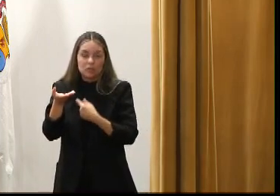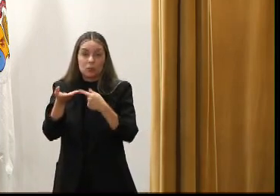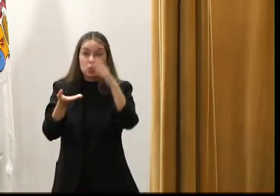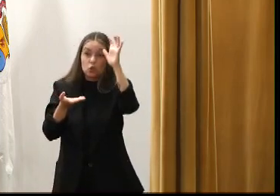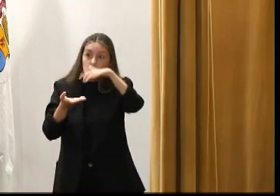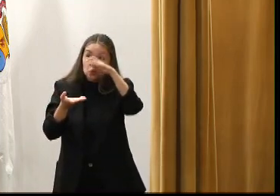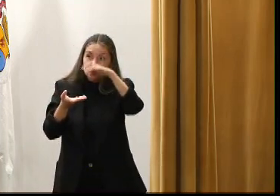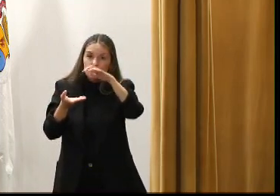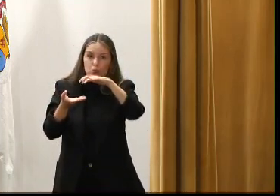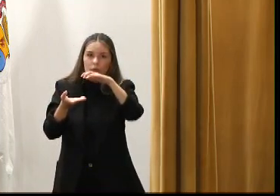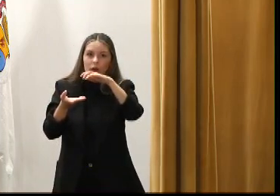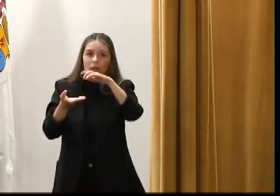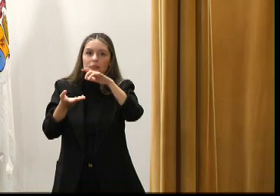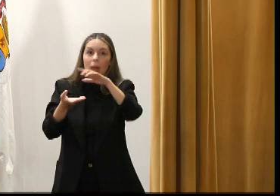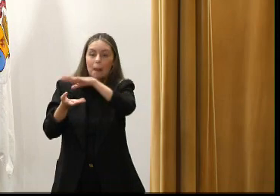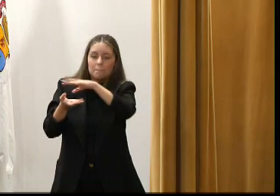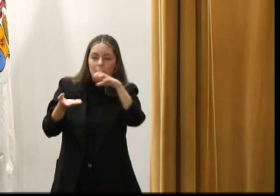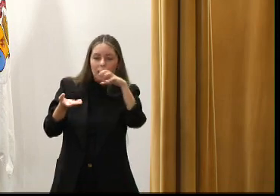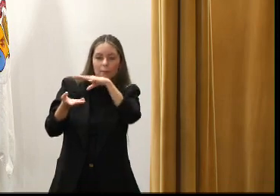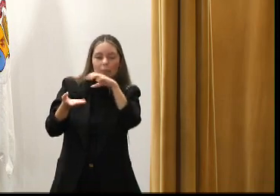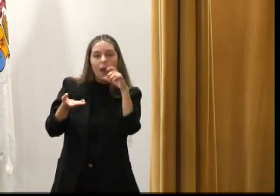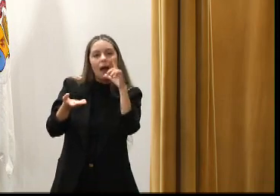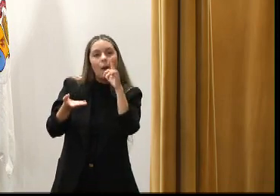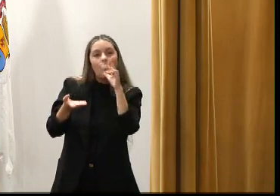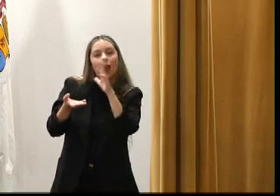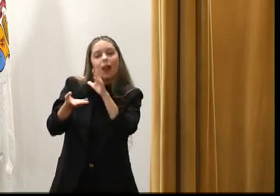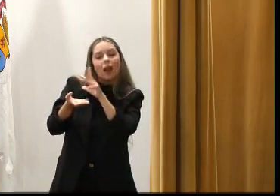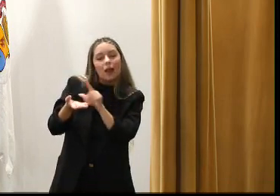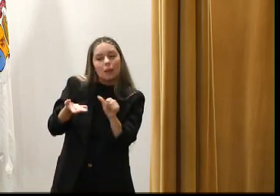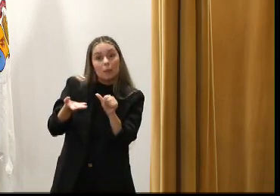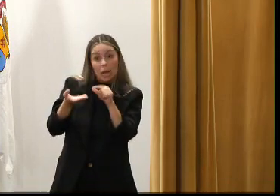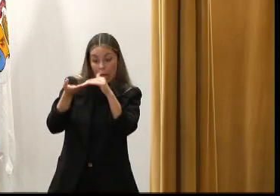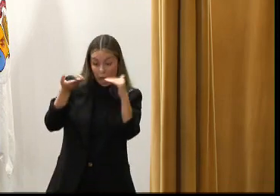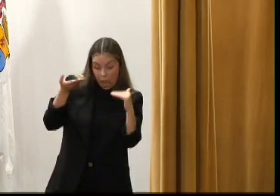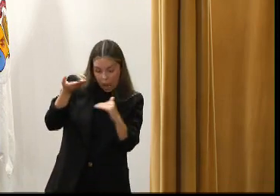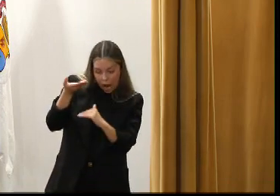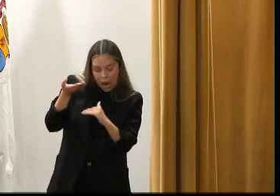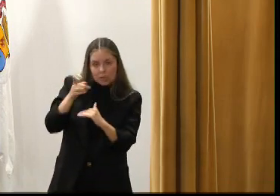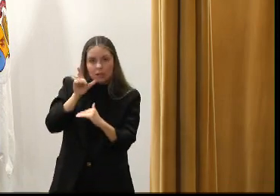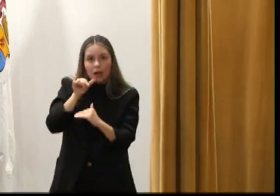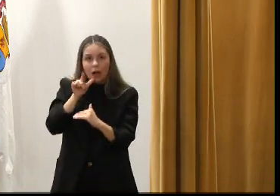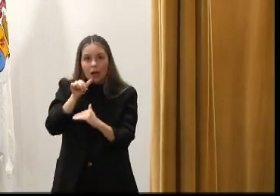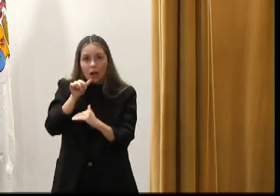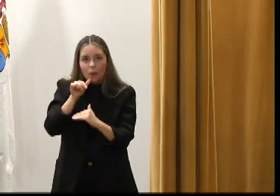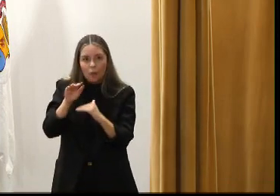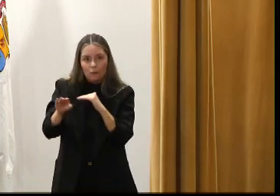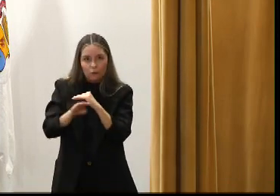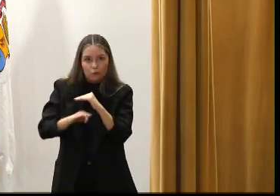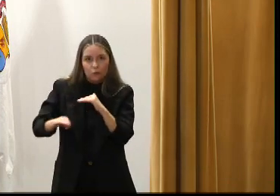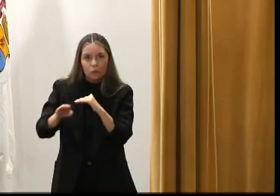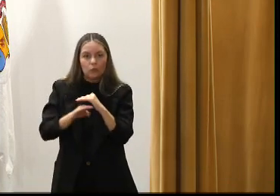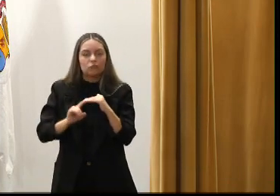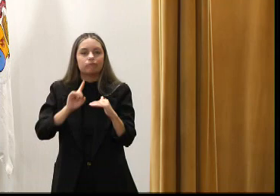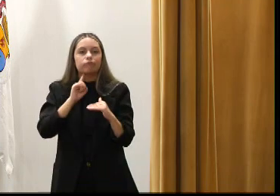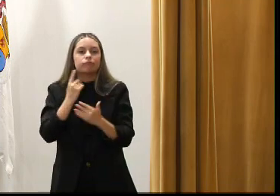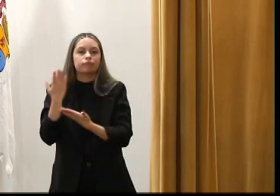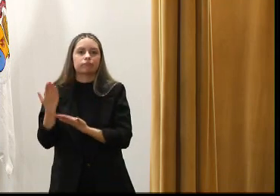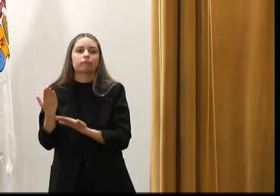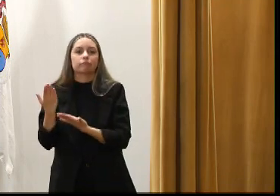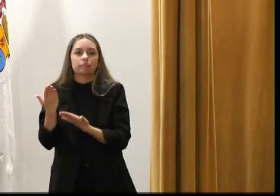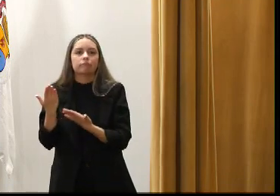gente tira a água mais no topo e essa água está mais limpa. Porque se depender da água mais do fundo do lago, é